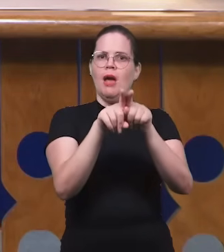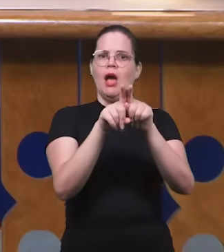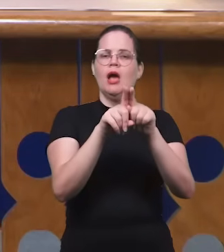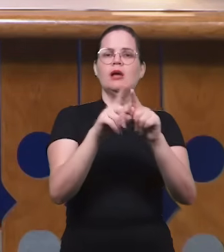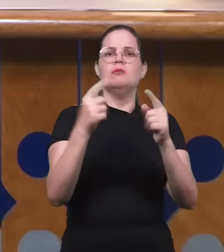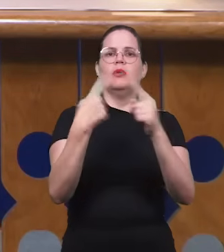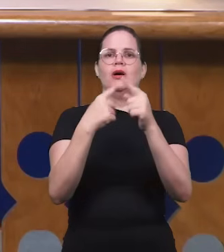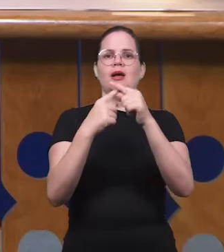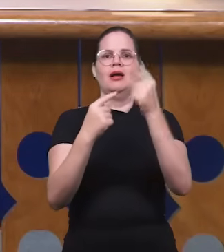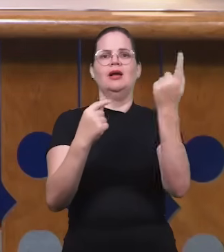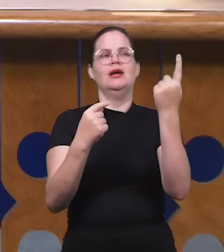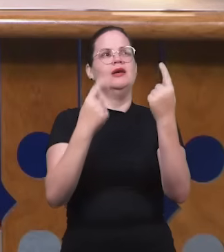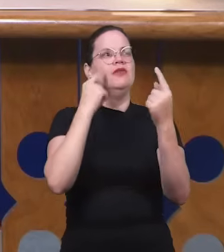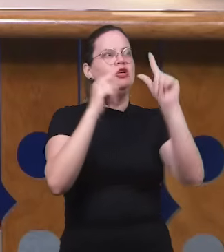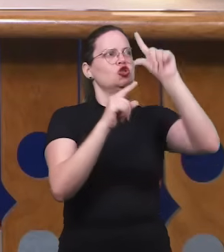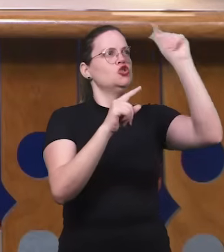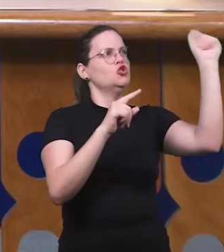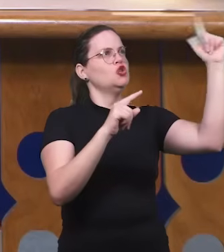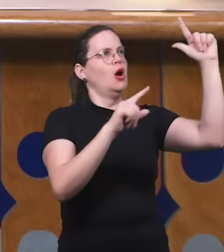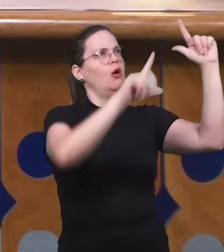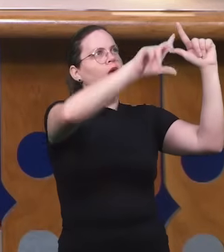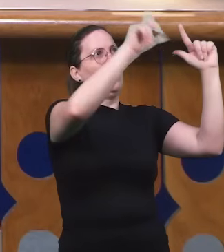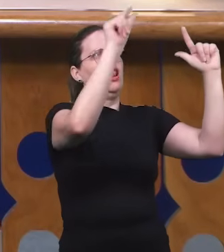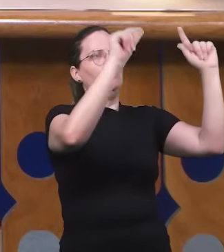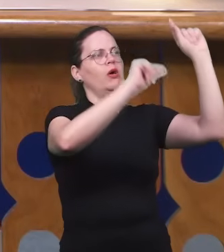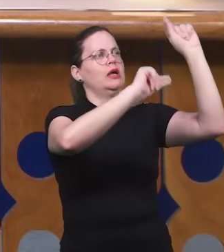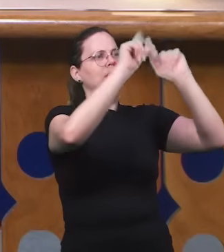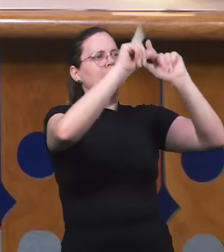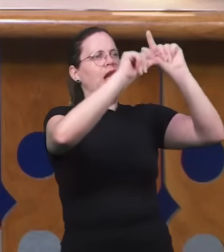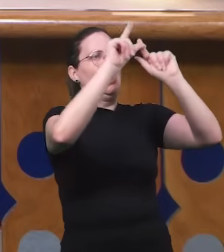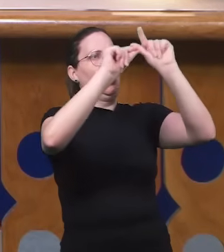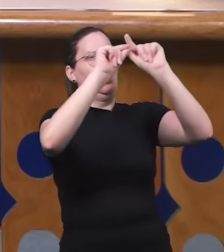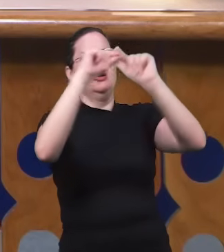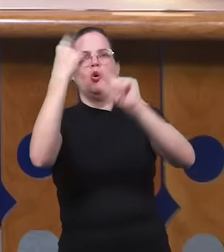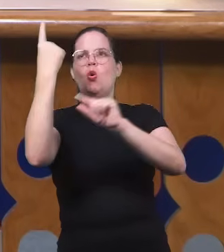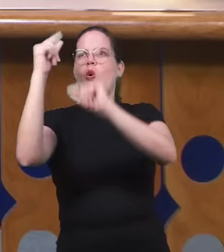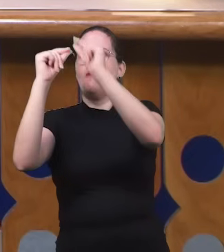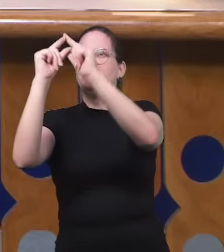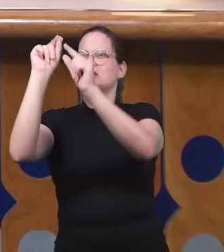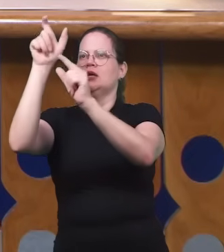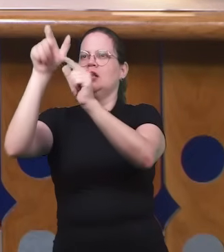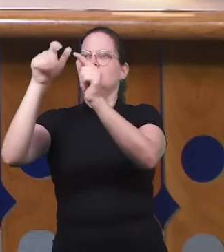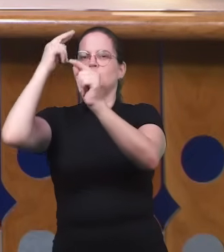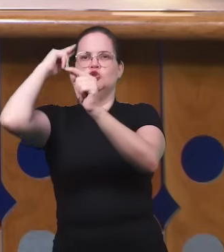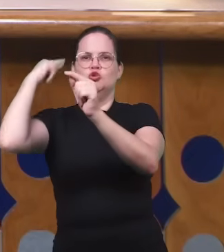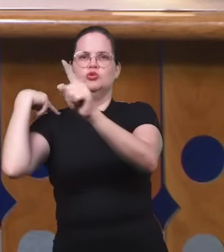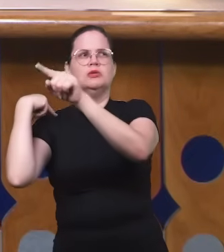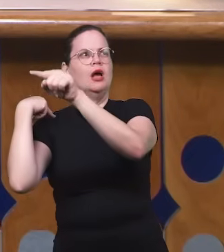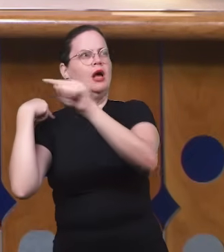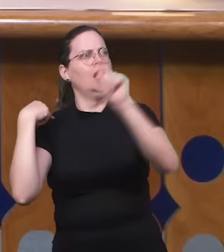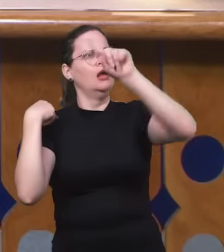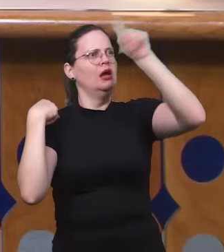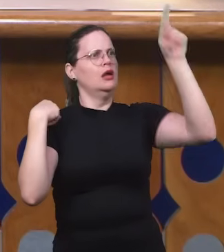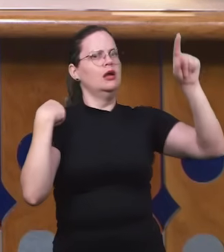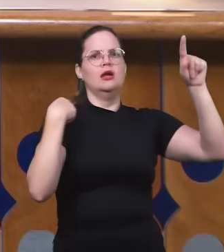dele. Jacó chega até a questioná-lo: por acaso eu vou me curvar a ti?